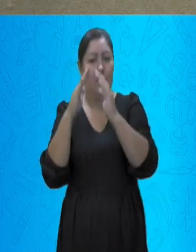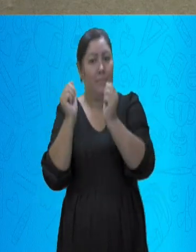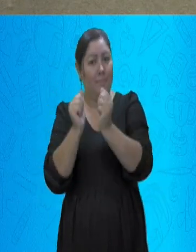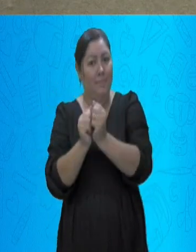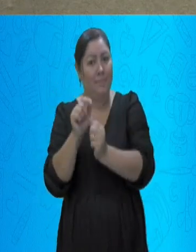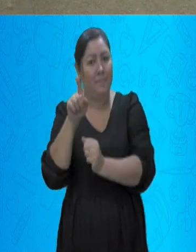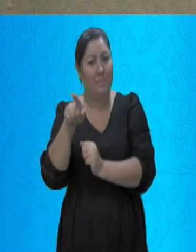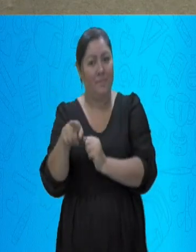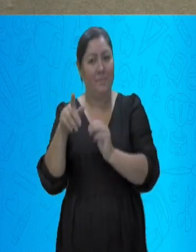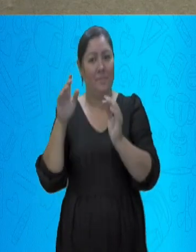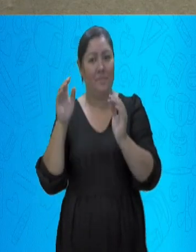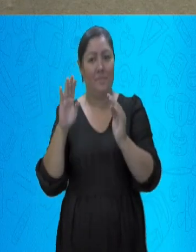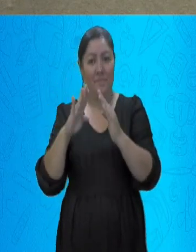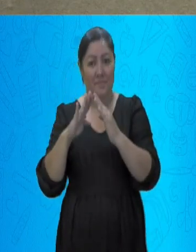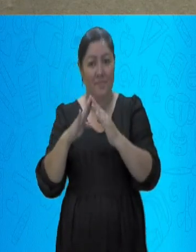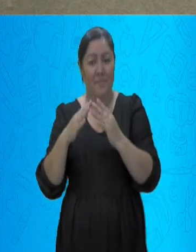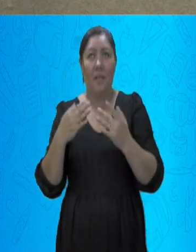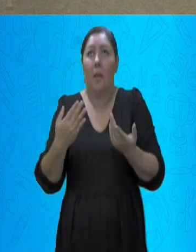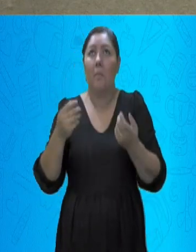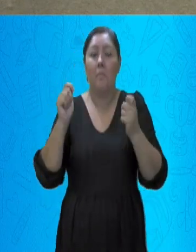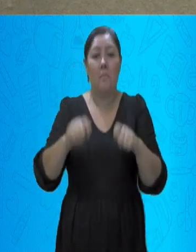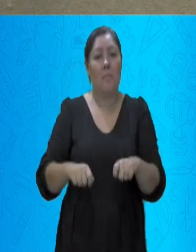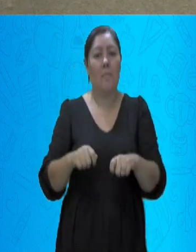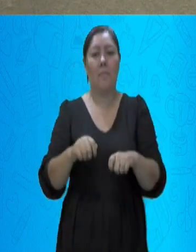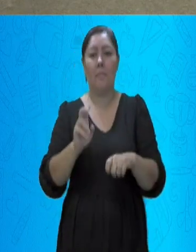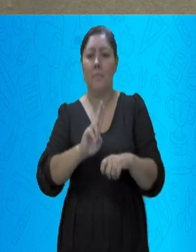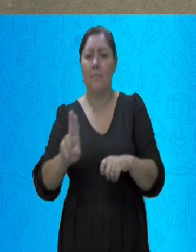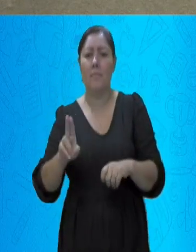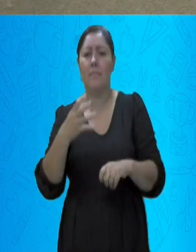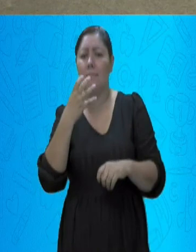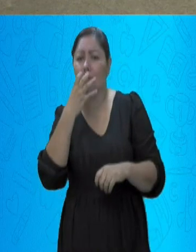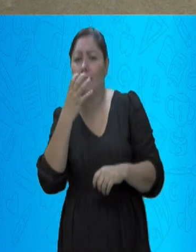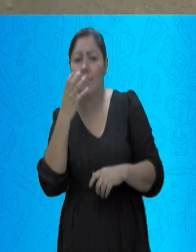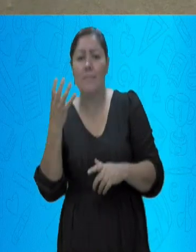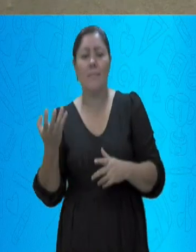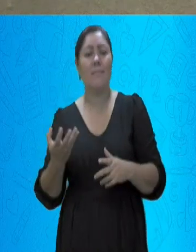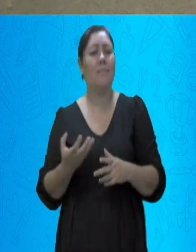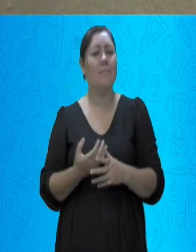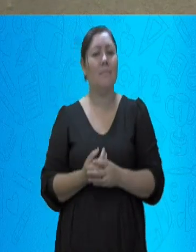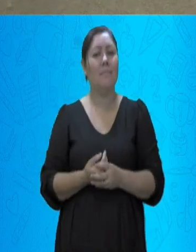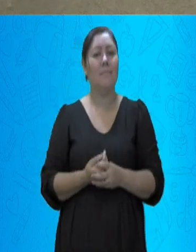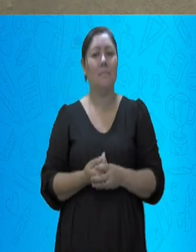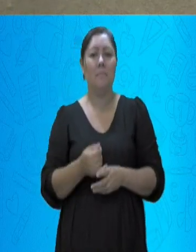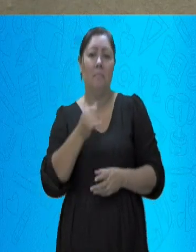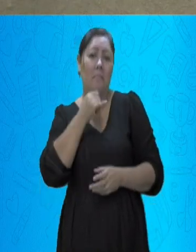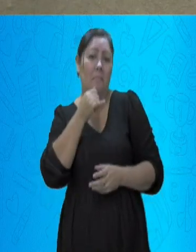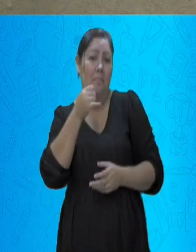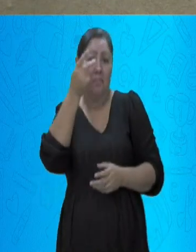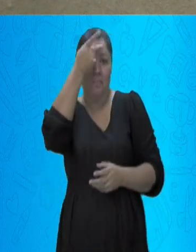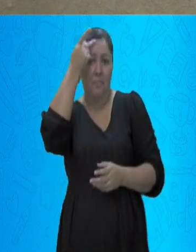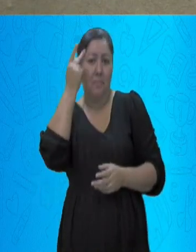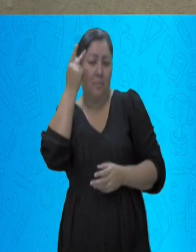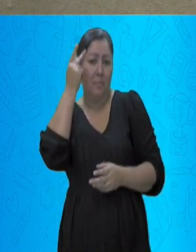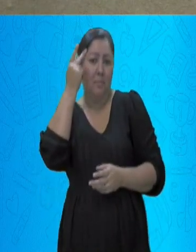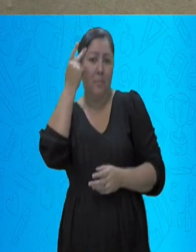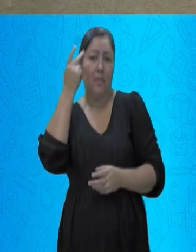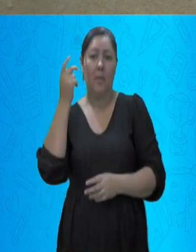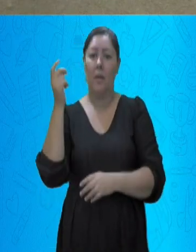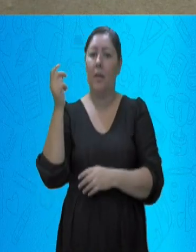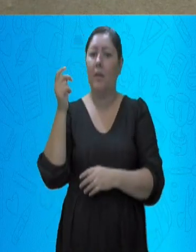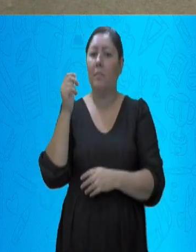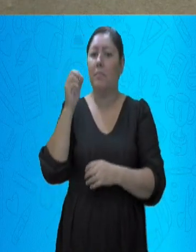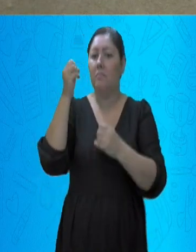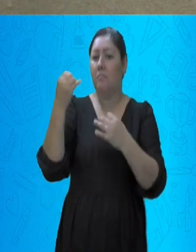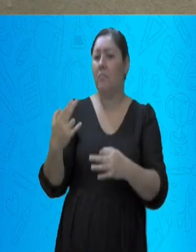um cachorrinho, pode colocar o nome de um objeto que você deu o nome para ele. Por exemplo, tem gente que dá nome ao carro. É o nome